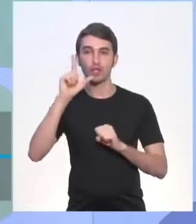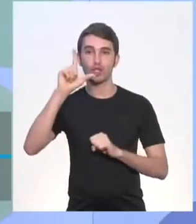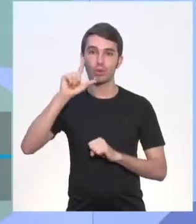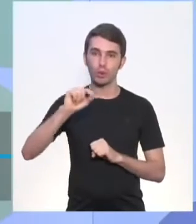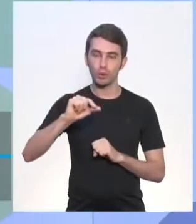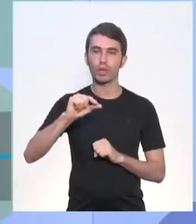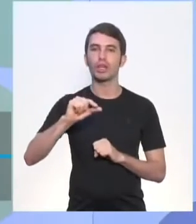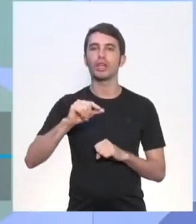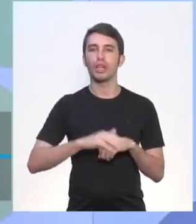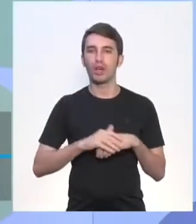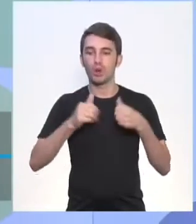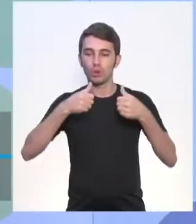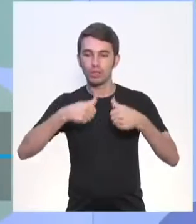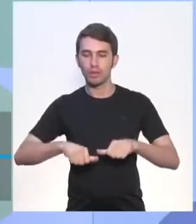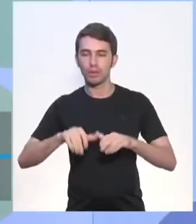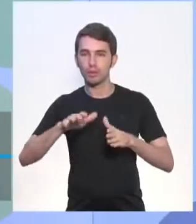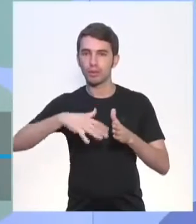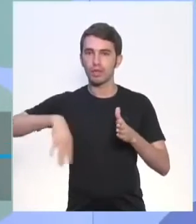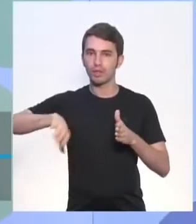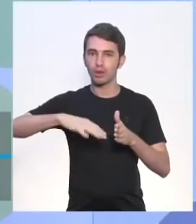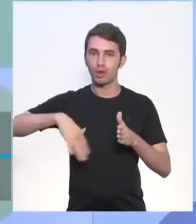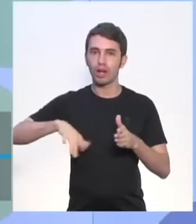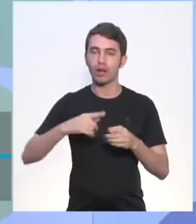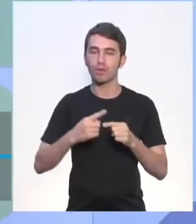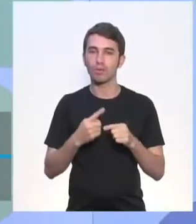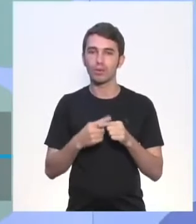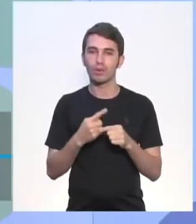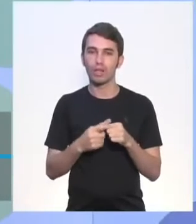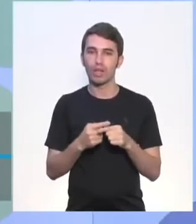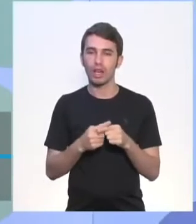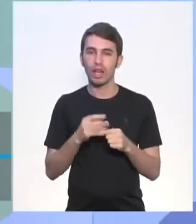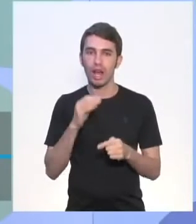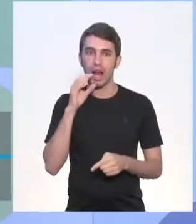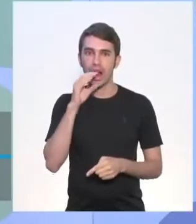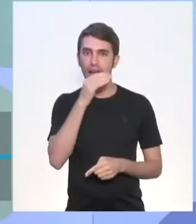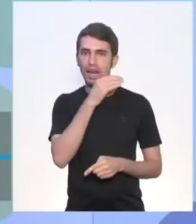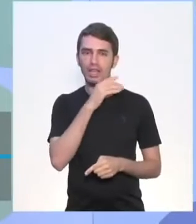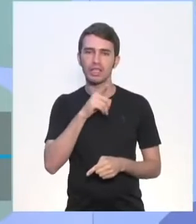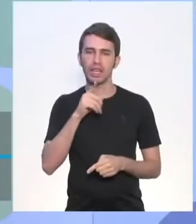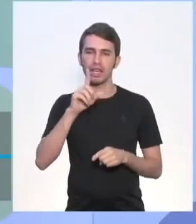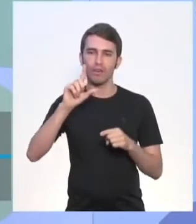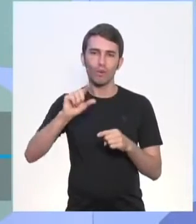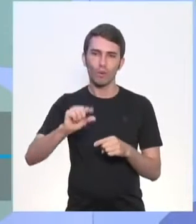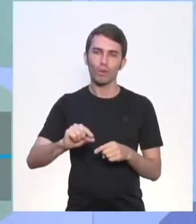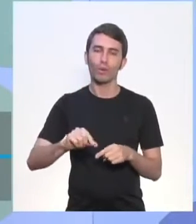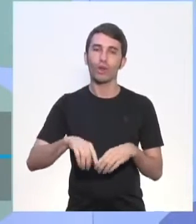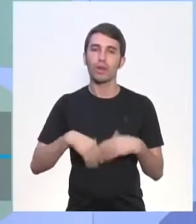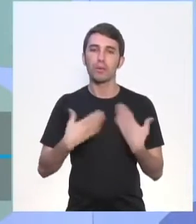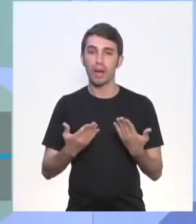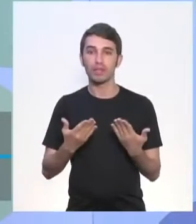podem reduzir o tempo de permanência do vírus, porque ele não permanece muito tempo em temperaturas altas, mas isso não quer dizer que vai